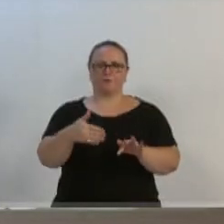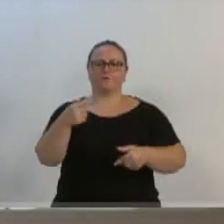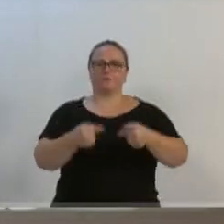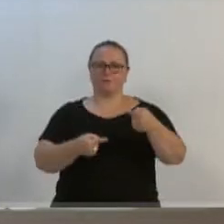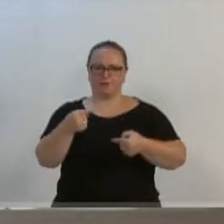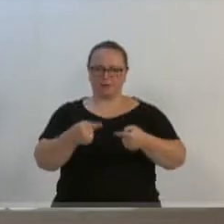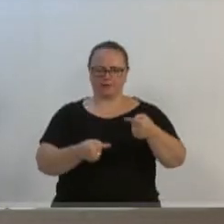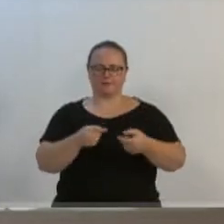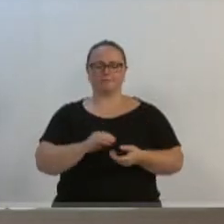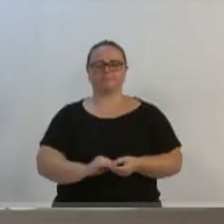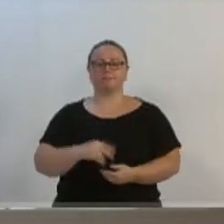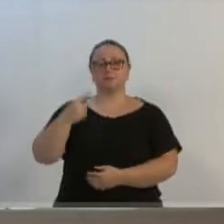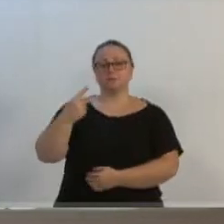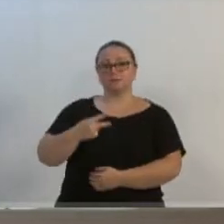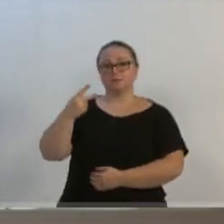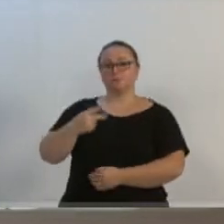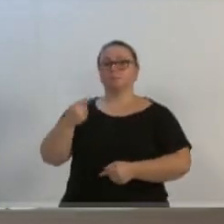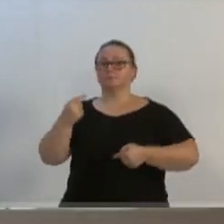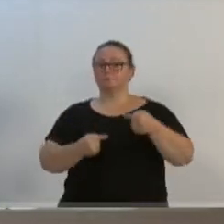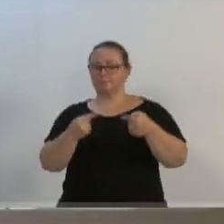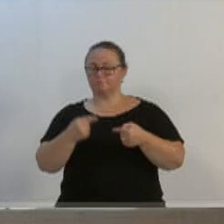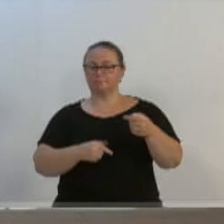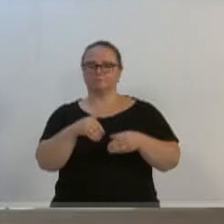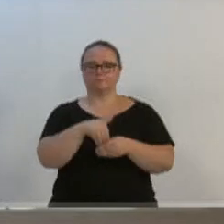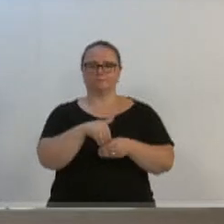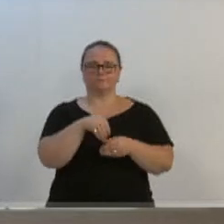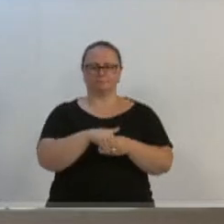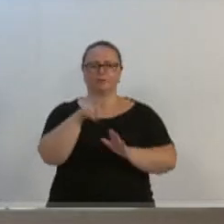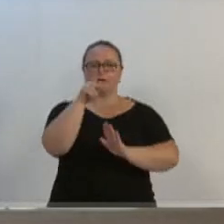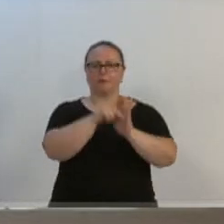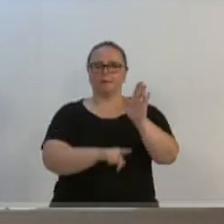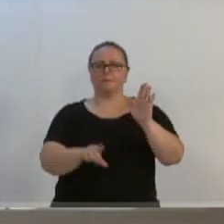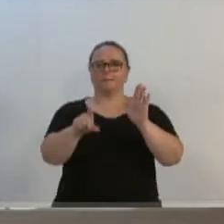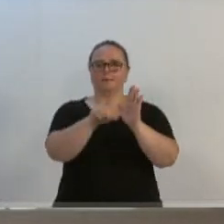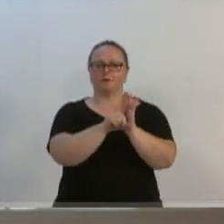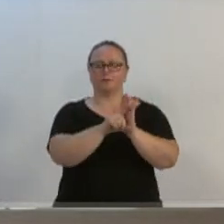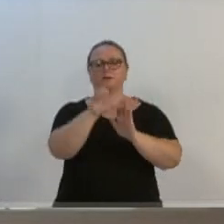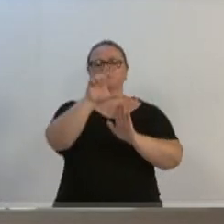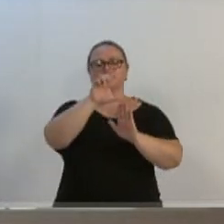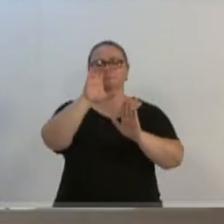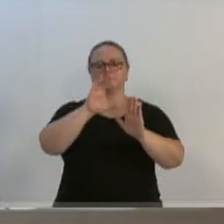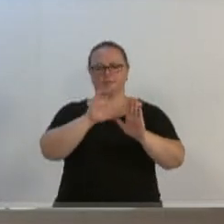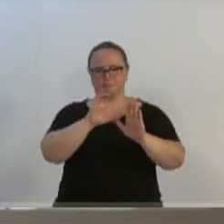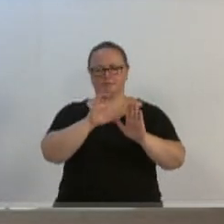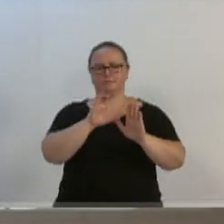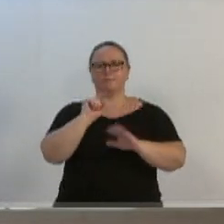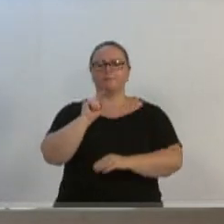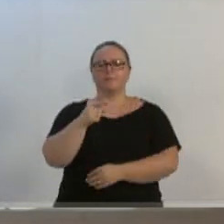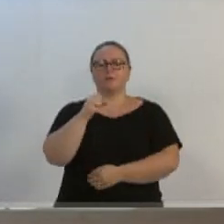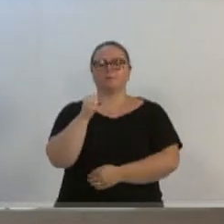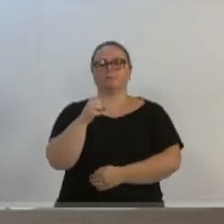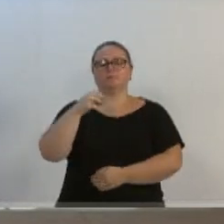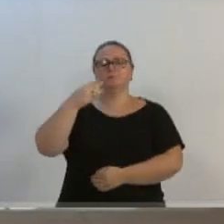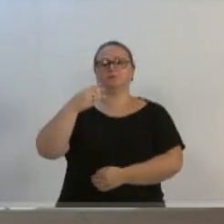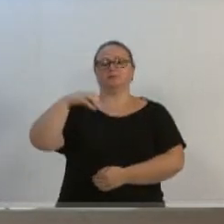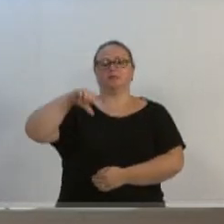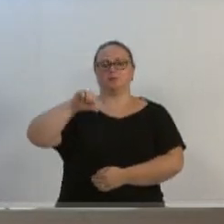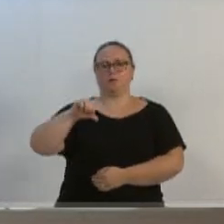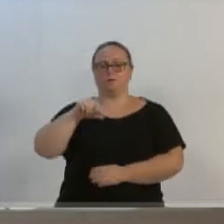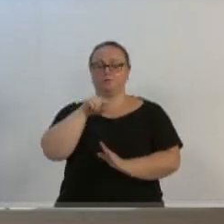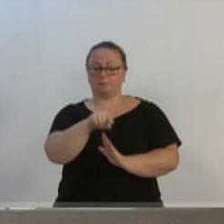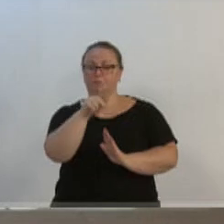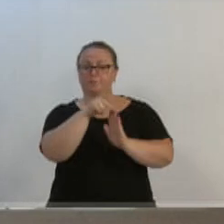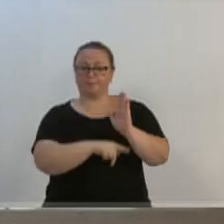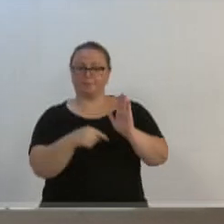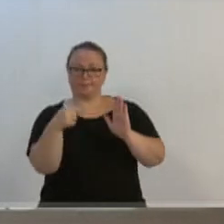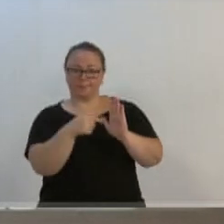Em segunda discussão e votação agora, o projeto de lei complementar 1839. Esse projeto tem